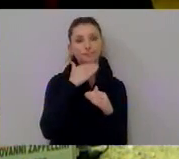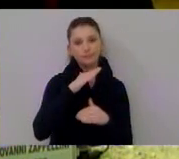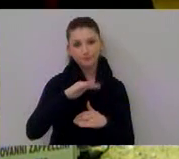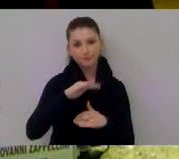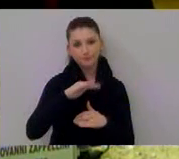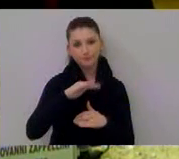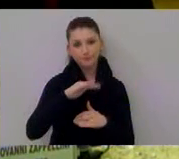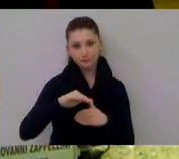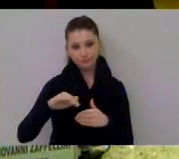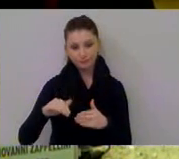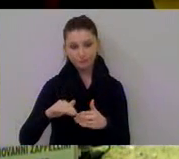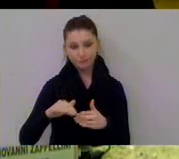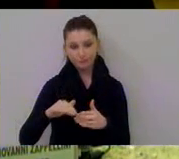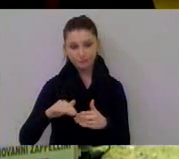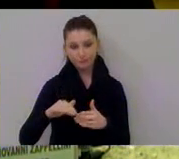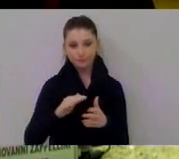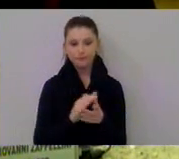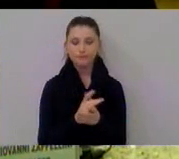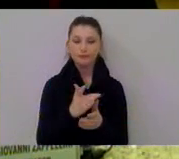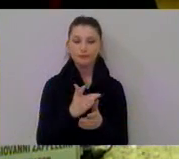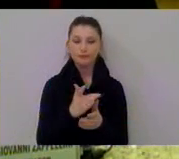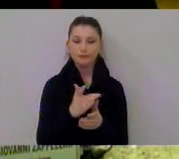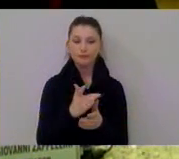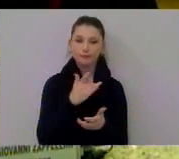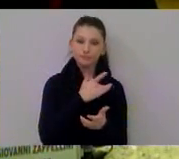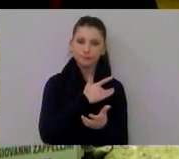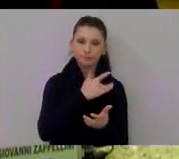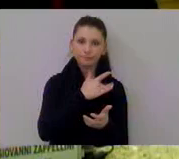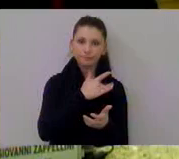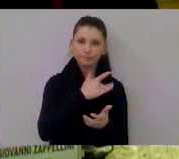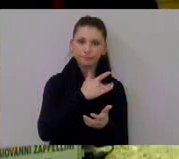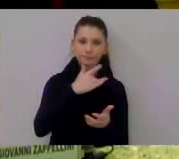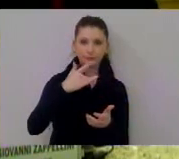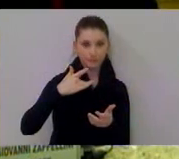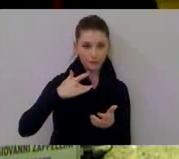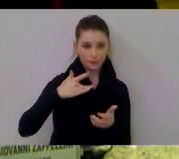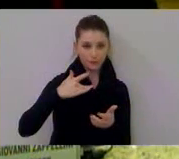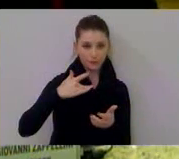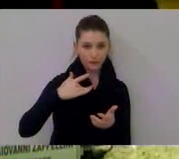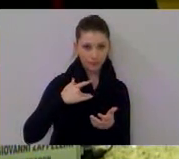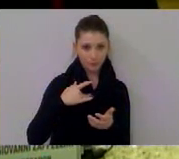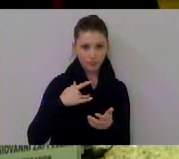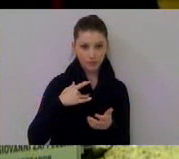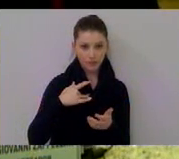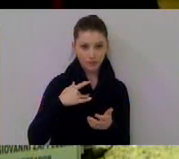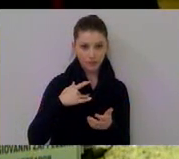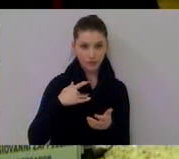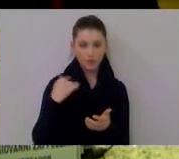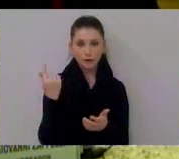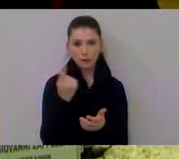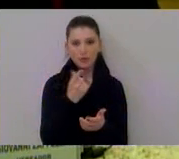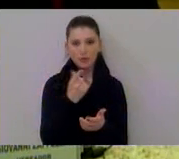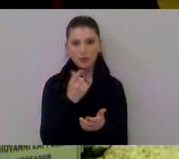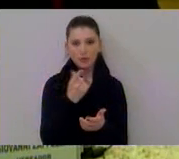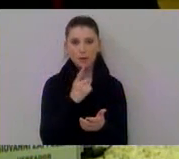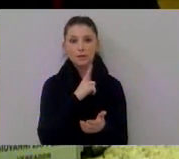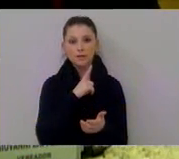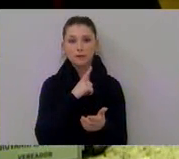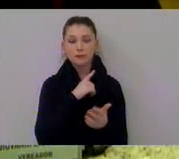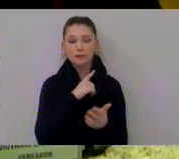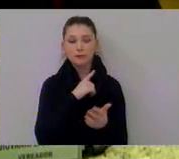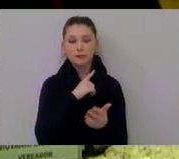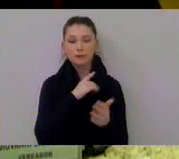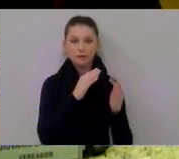Na saúde, nós temos um posto de saúde